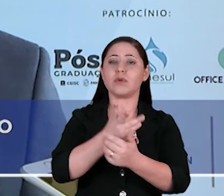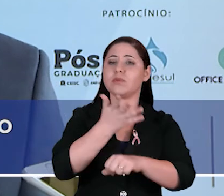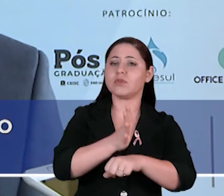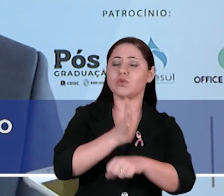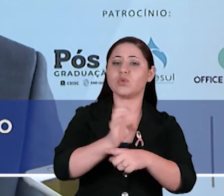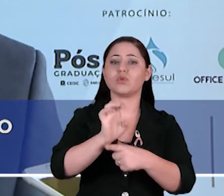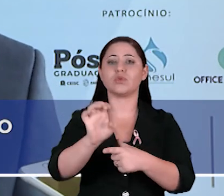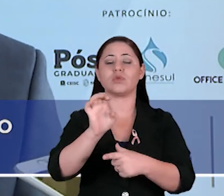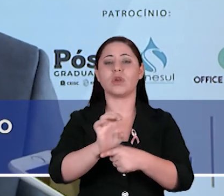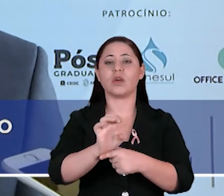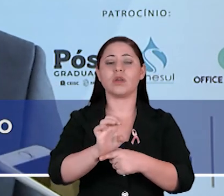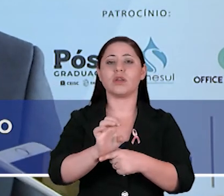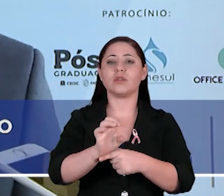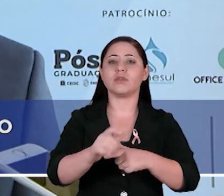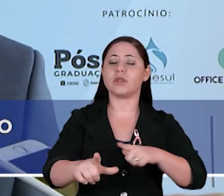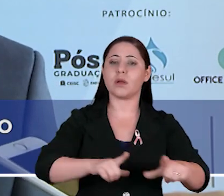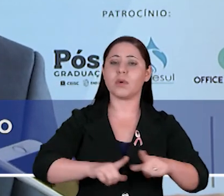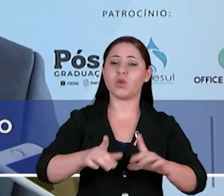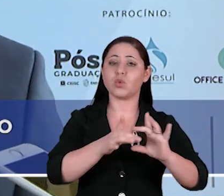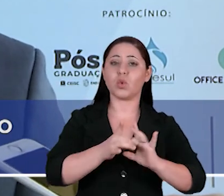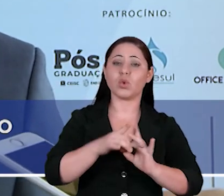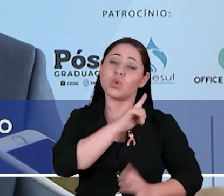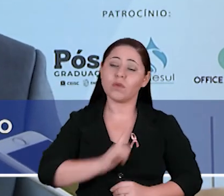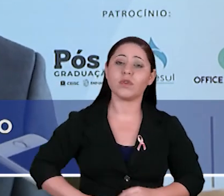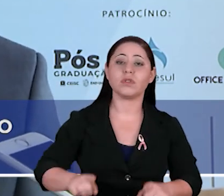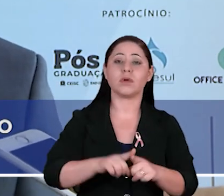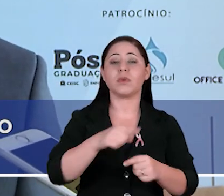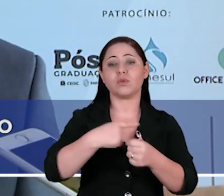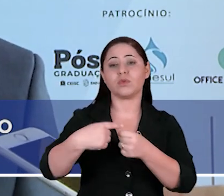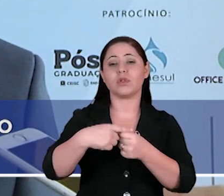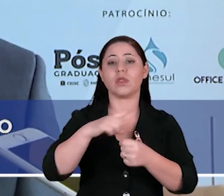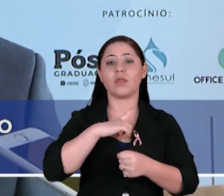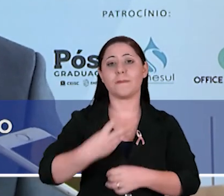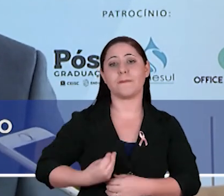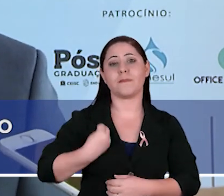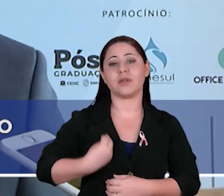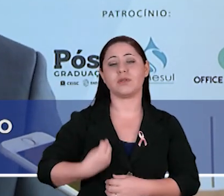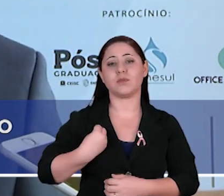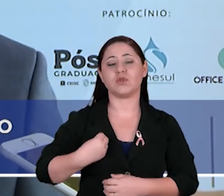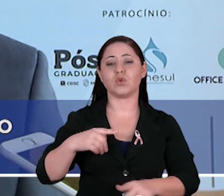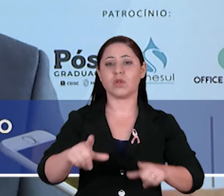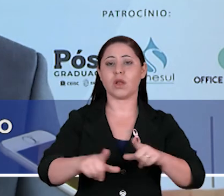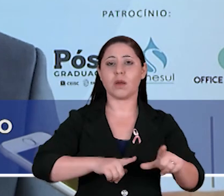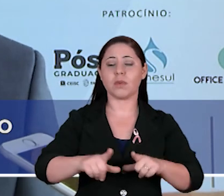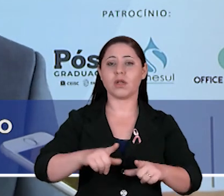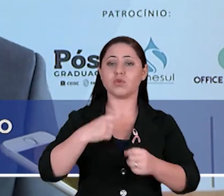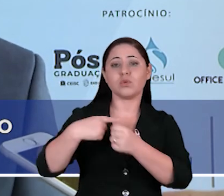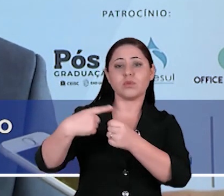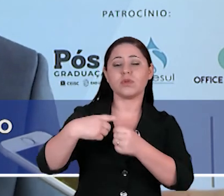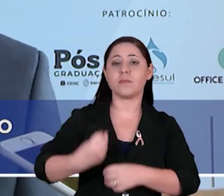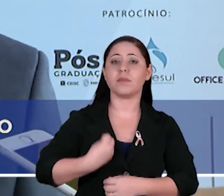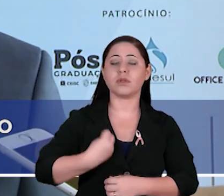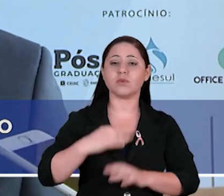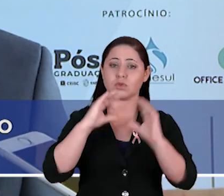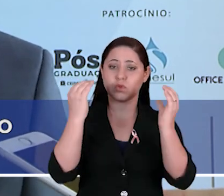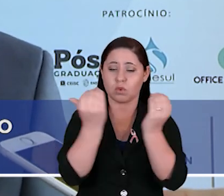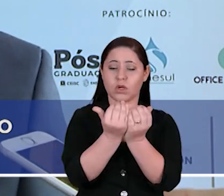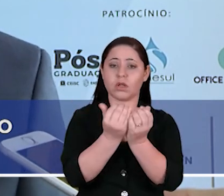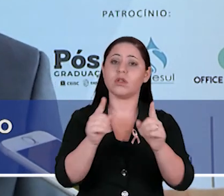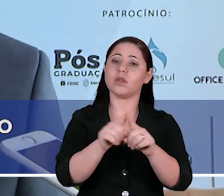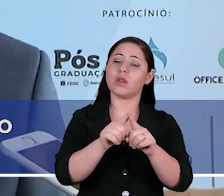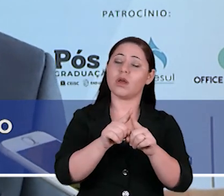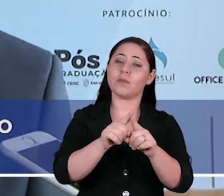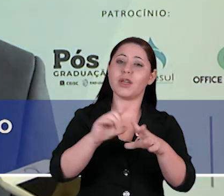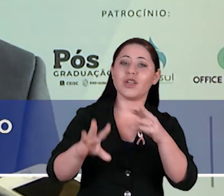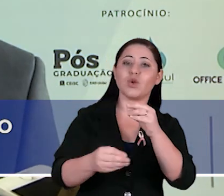serão capacitados os servidores estaduais, servidores da União e servidores do município. Nós temos aqui uma grande participação de servidores dos municípios